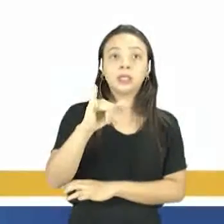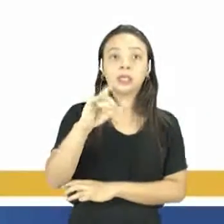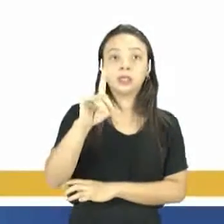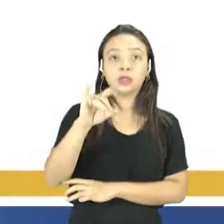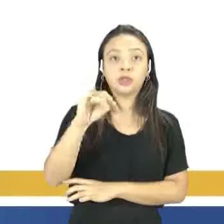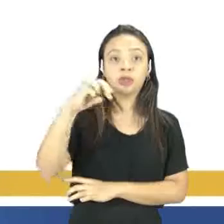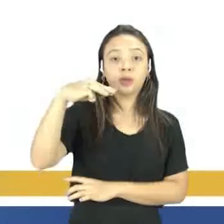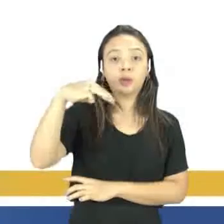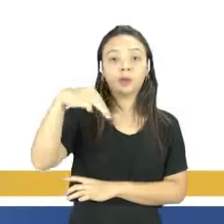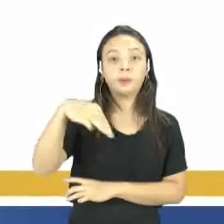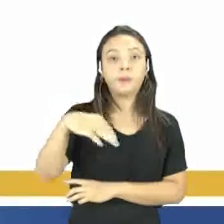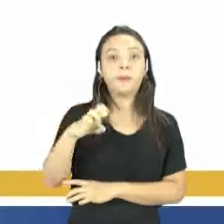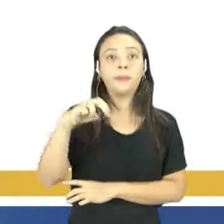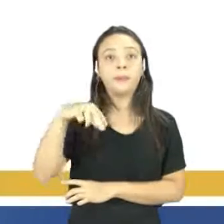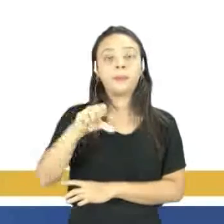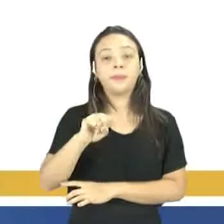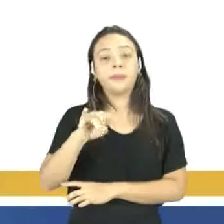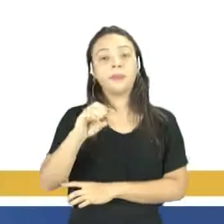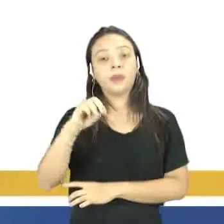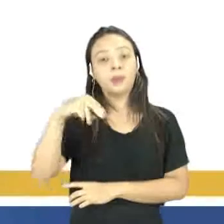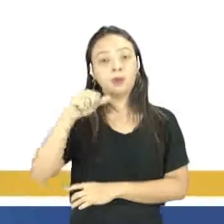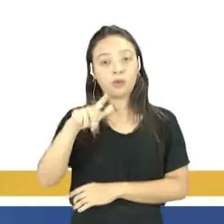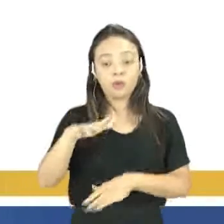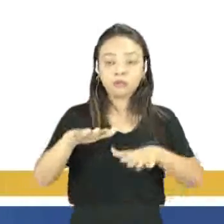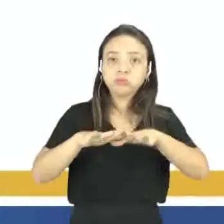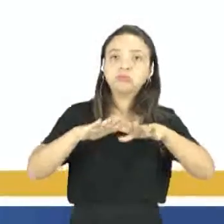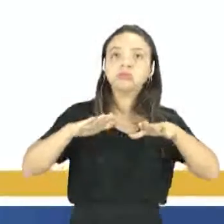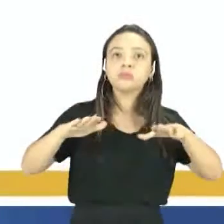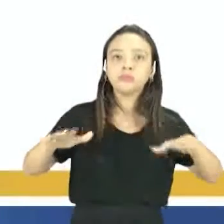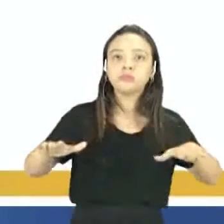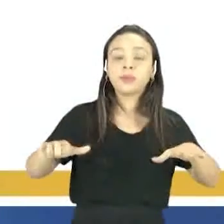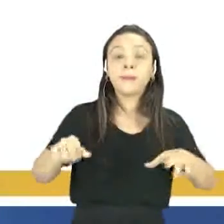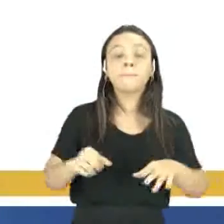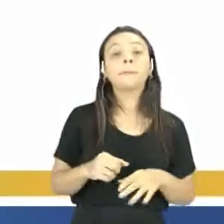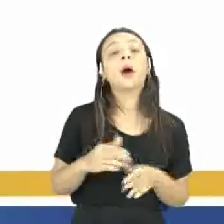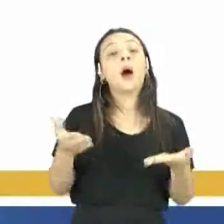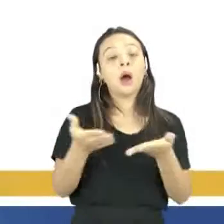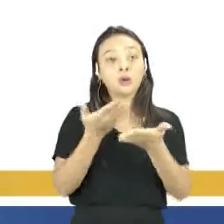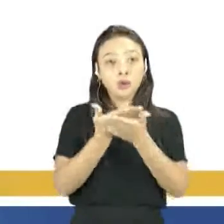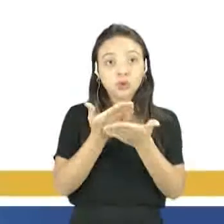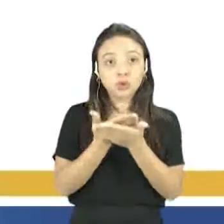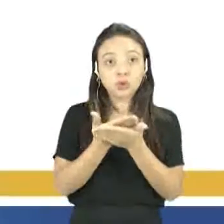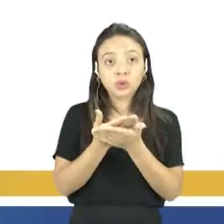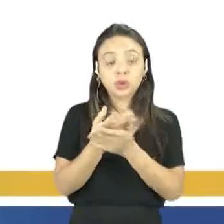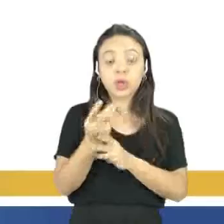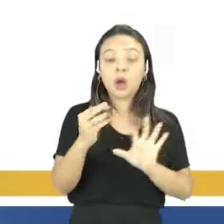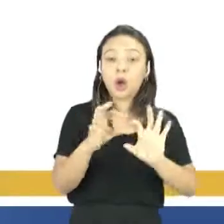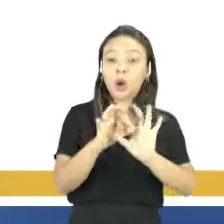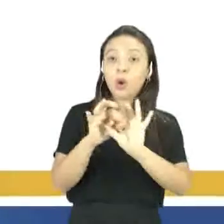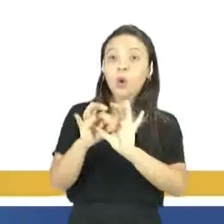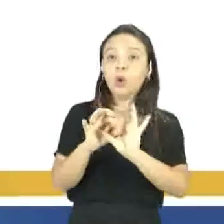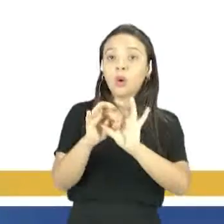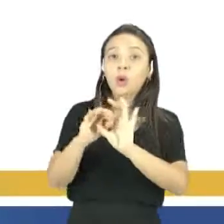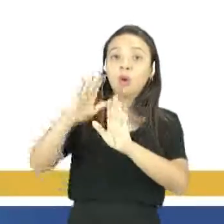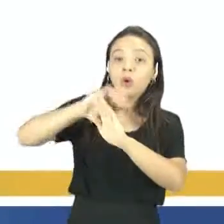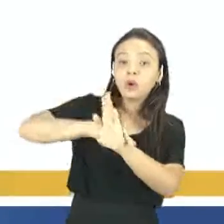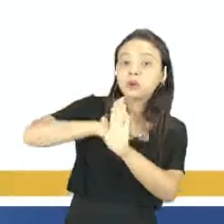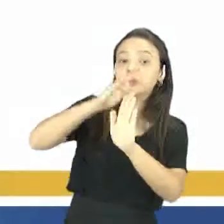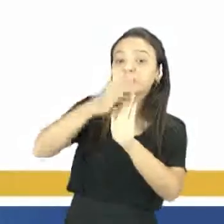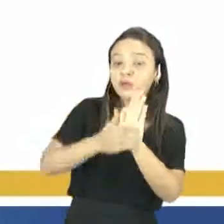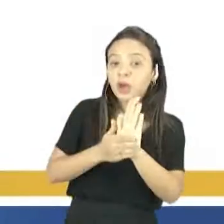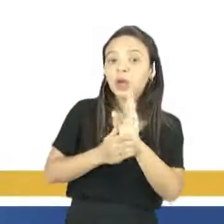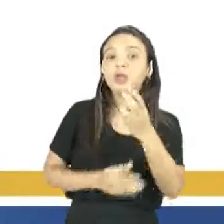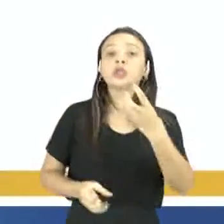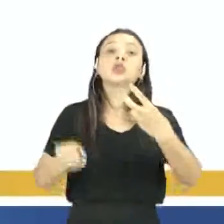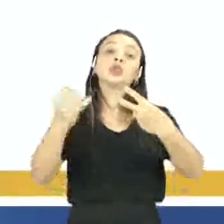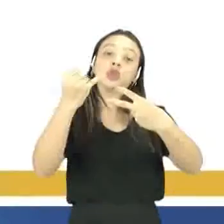poliedro, com um plano. Em especial, vamos estudar a interseção desses planos com as faces de um poliedro